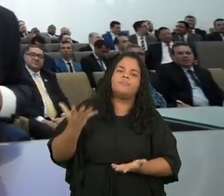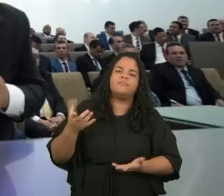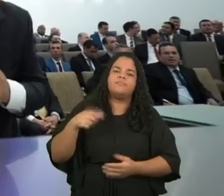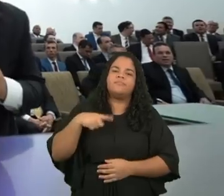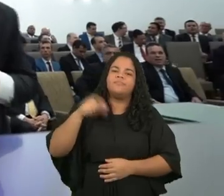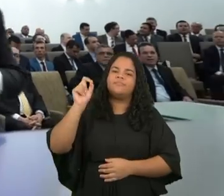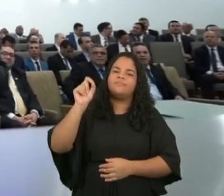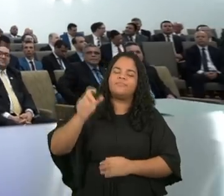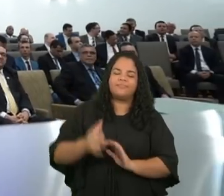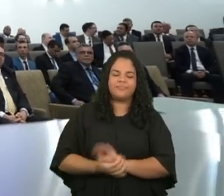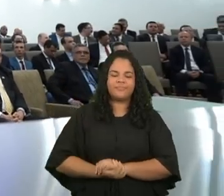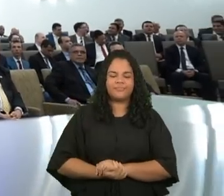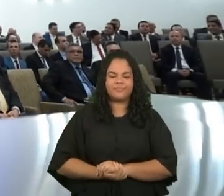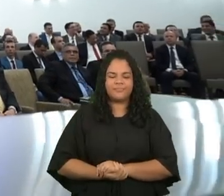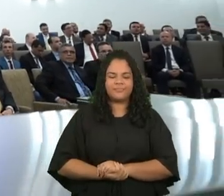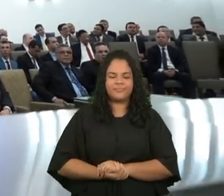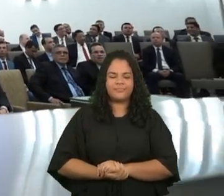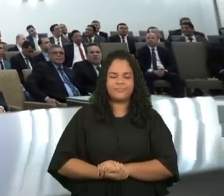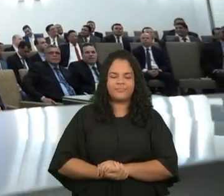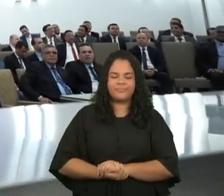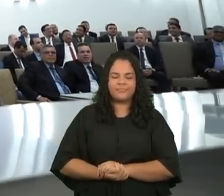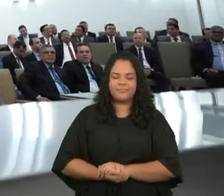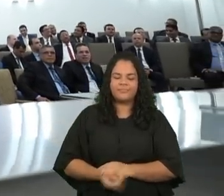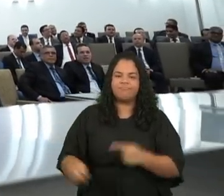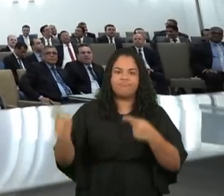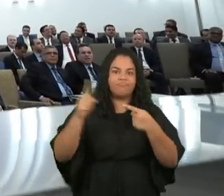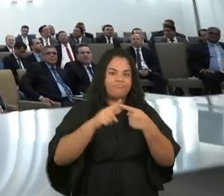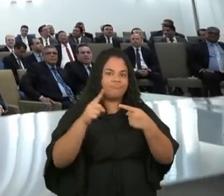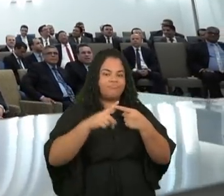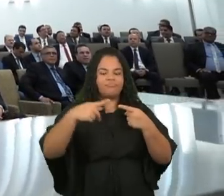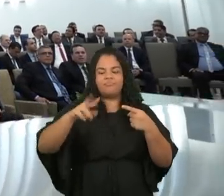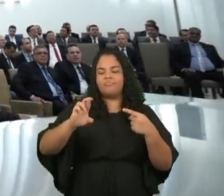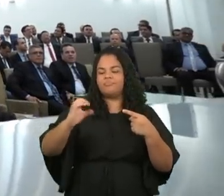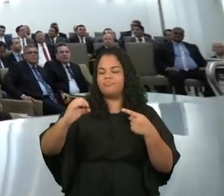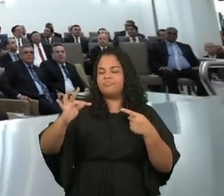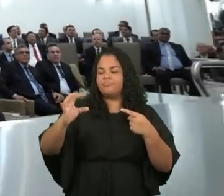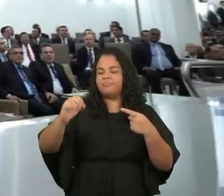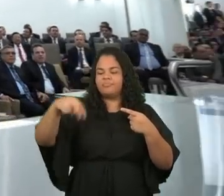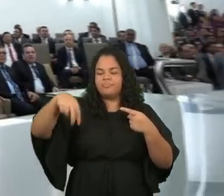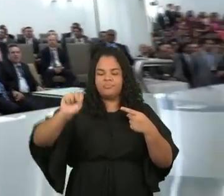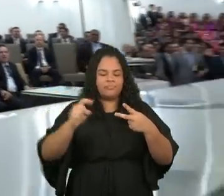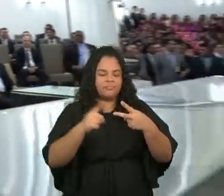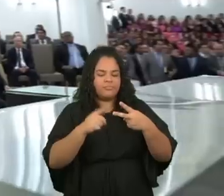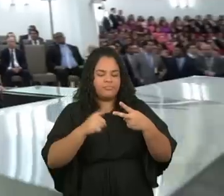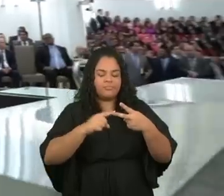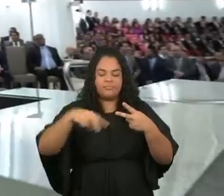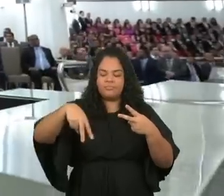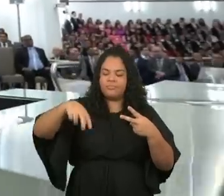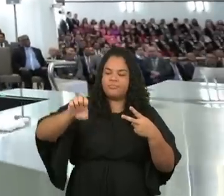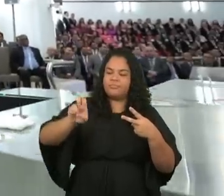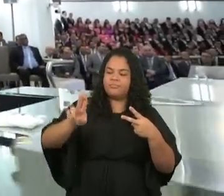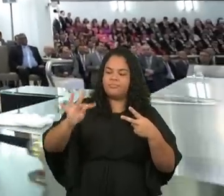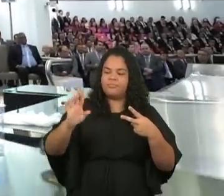ele consiste em prótons, em nêutrons. Uau!